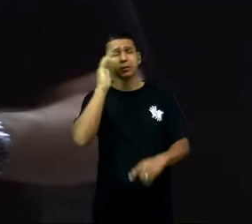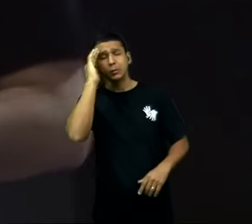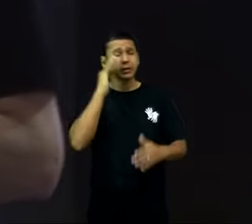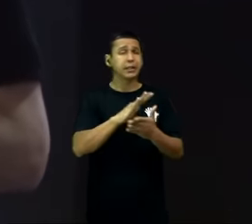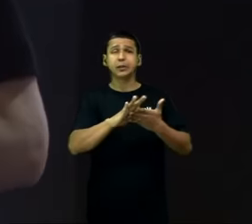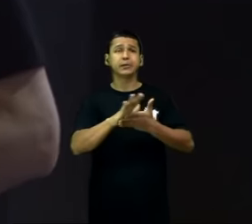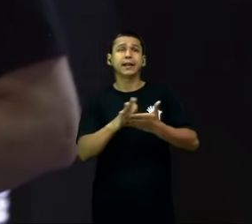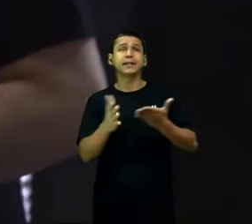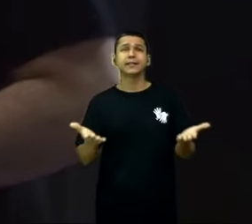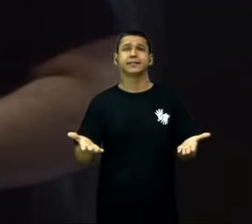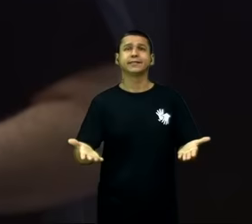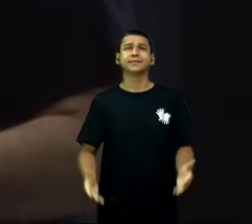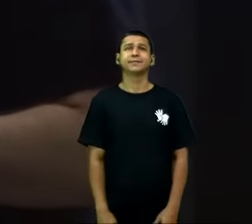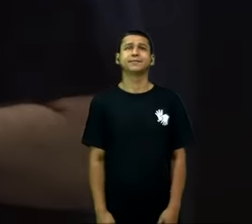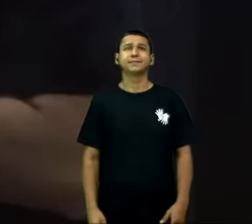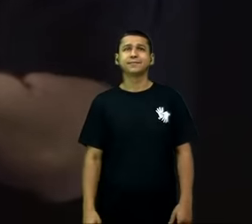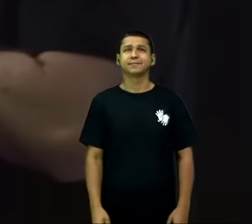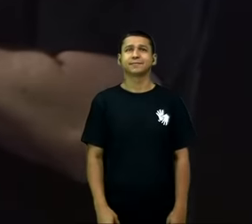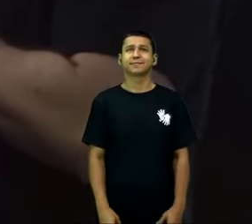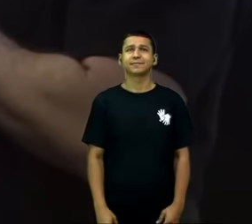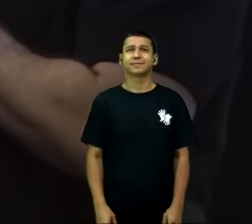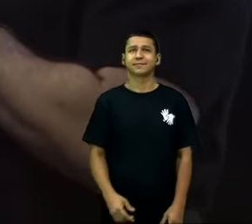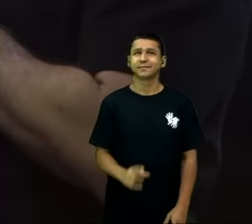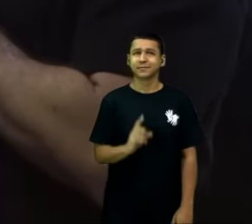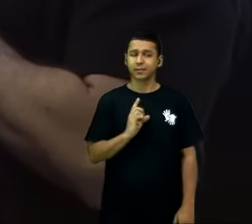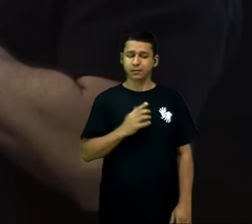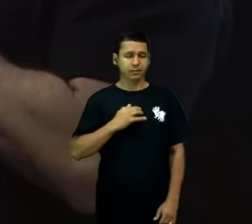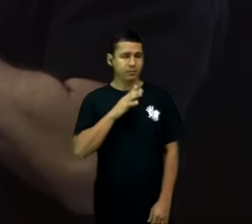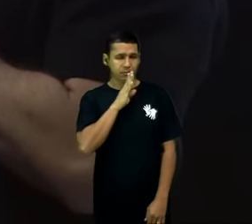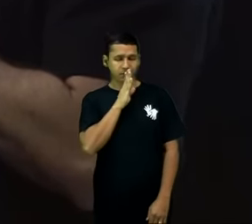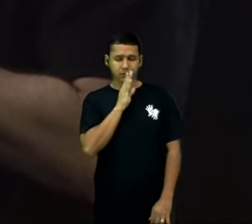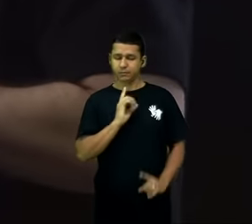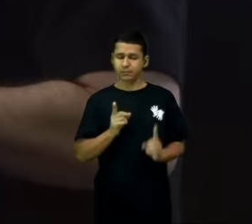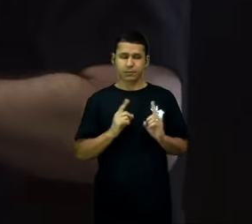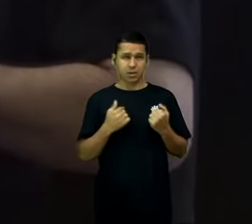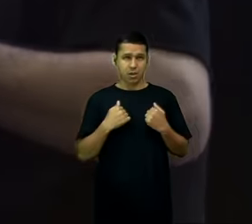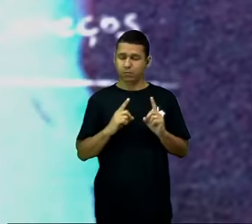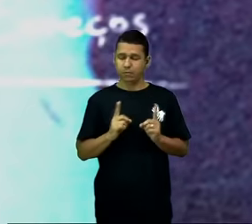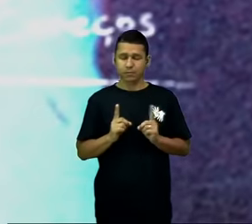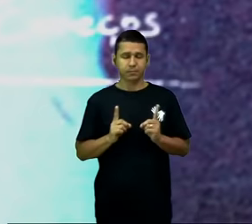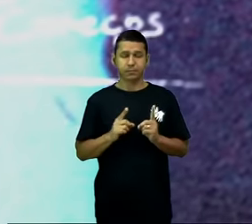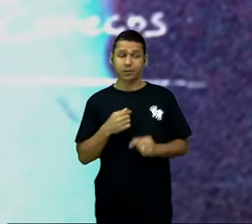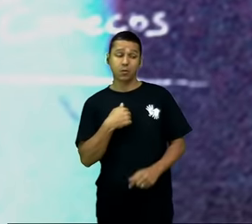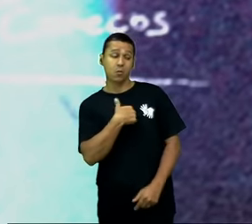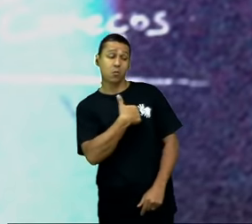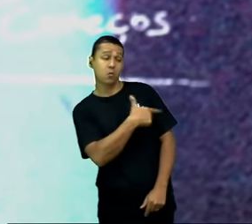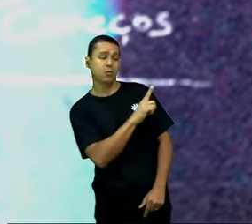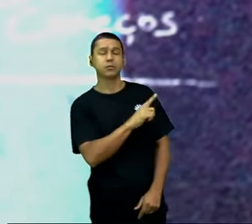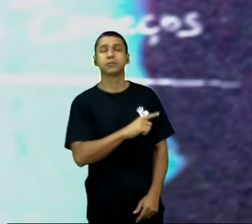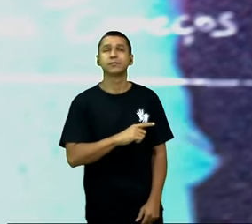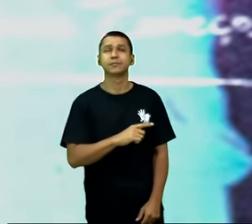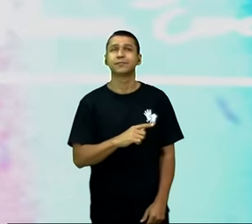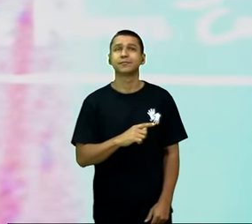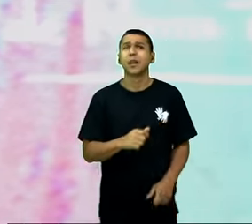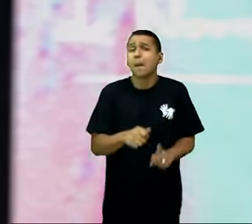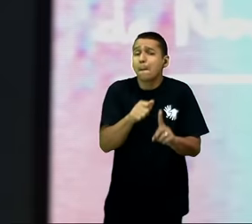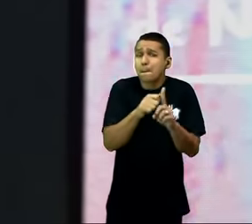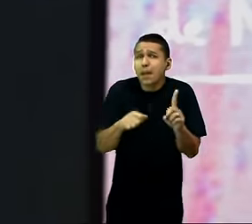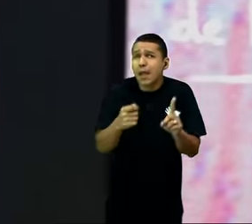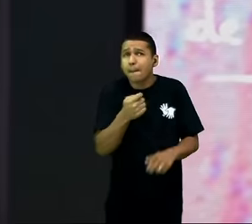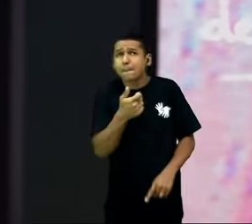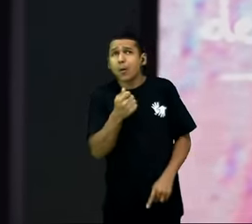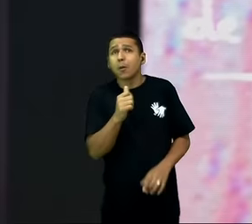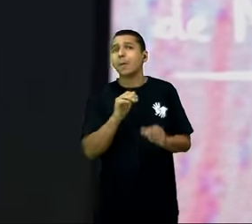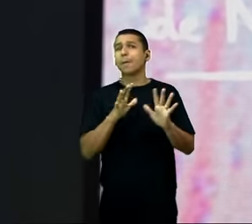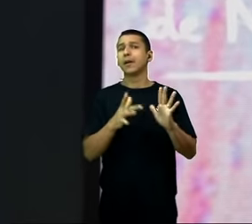Olha o silêncio. A pessoa falando assim, não é comigo não, é com outra pessoa. Está entendendo? Poucos meses, mas olha o que Jesus